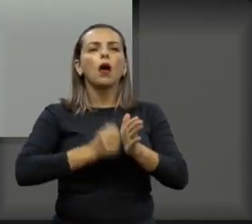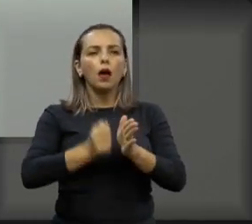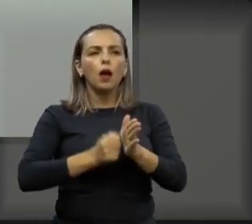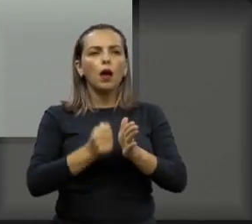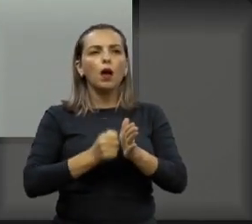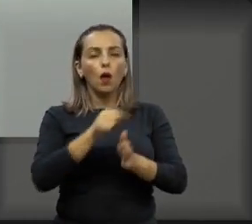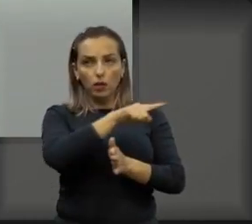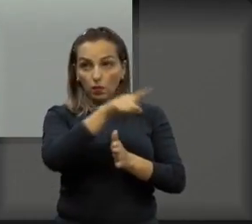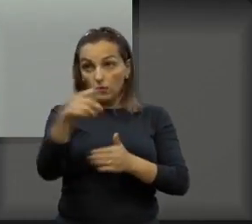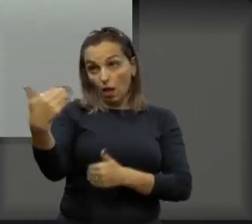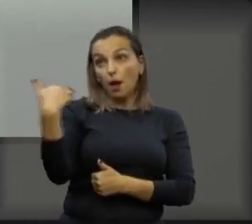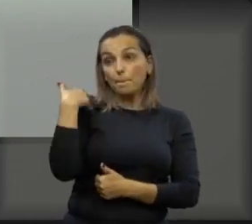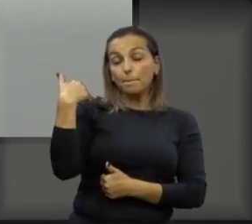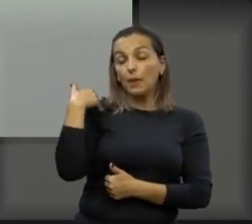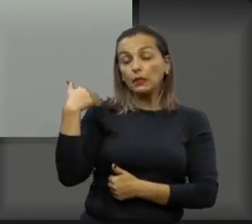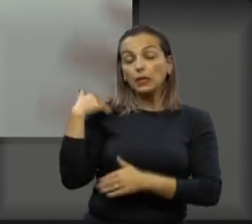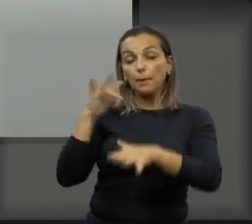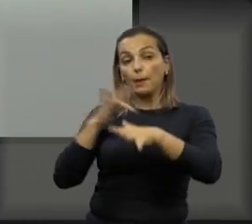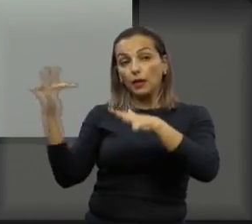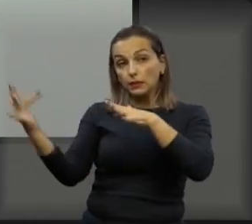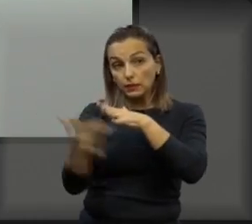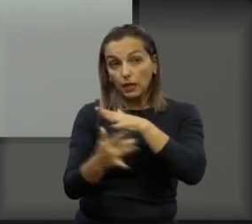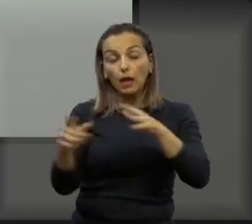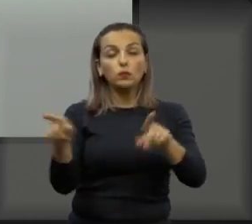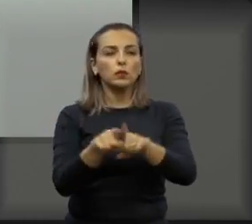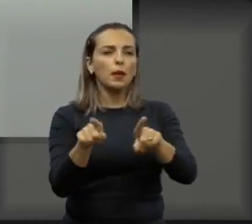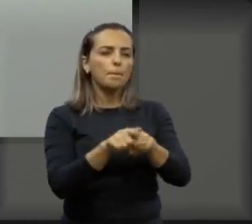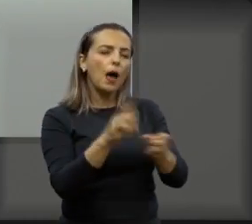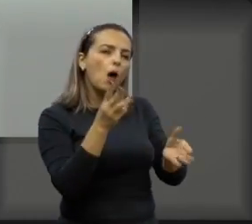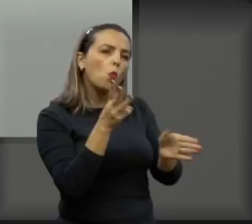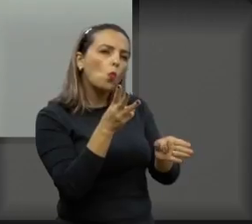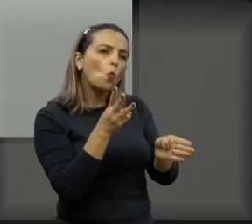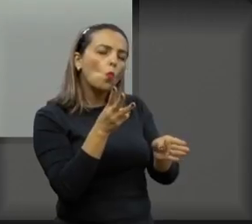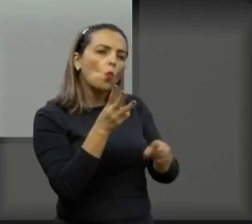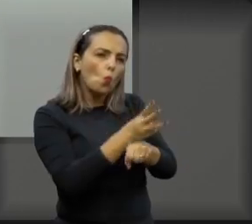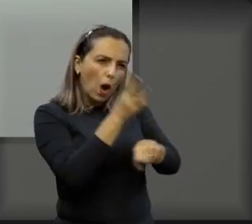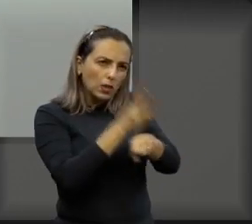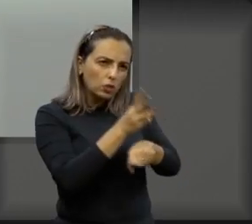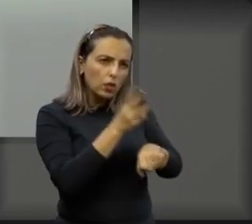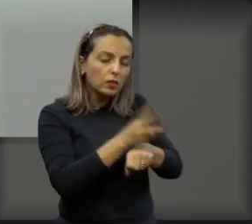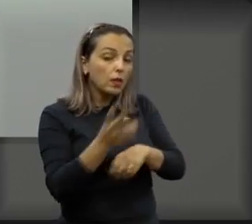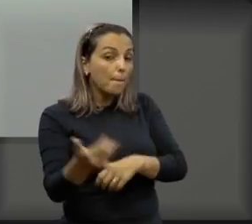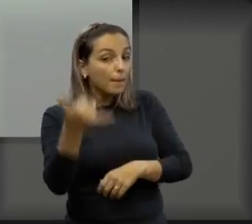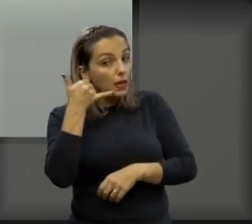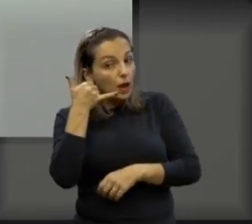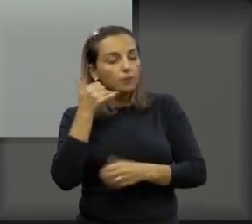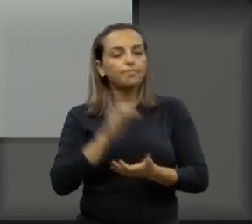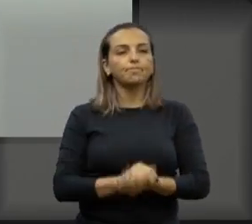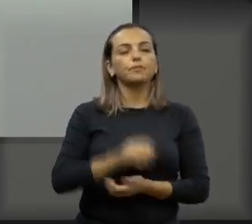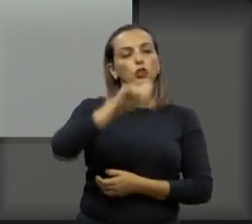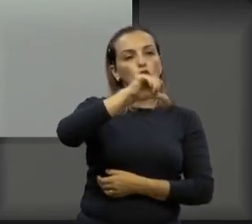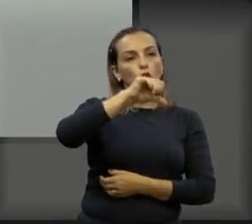que nos chamam, né? Tanto pela rede social como pelo nosso Zap, é só ligar 997